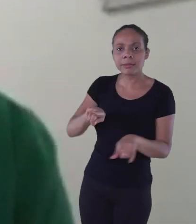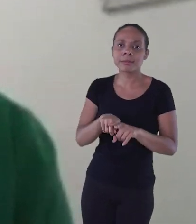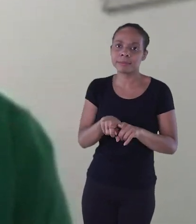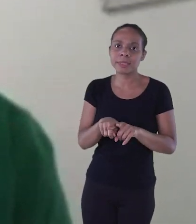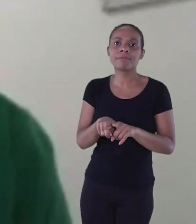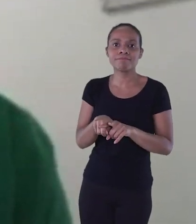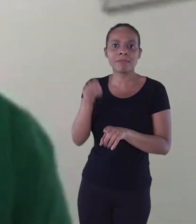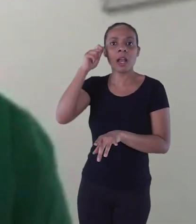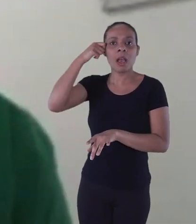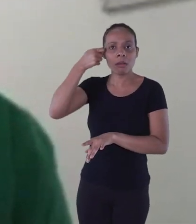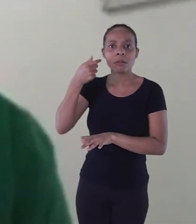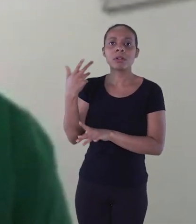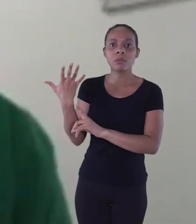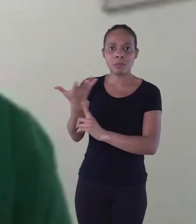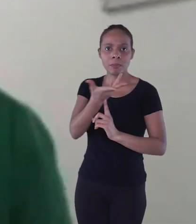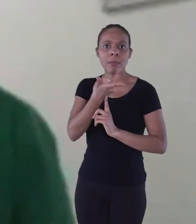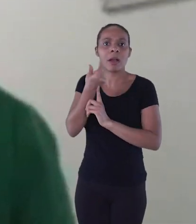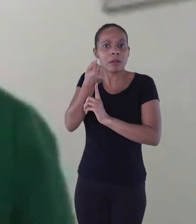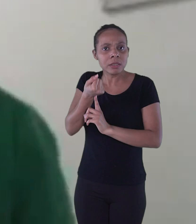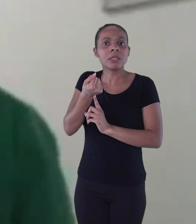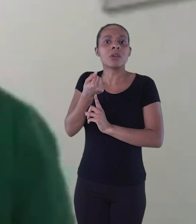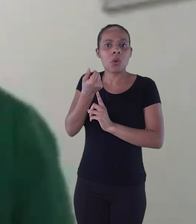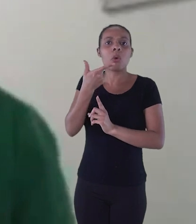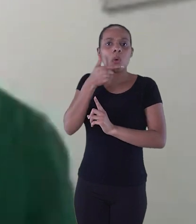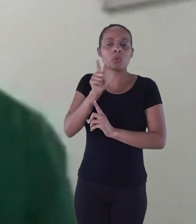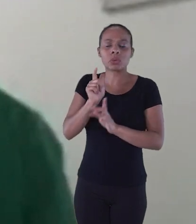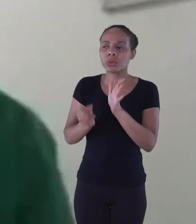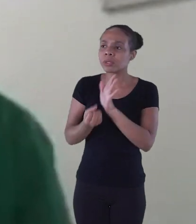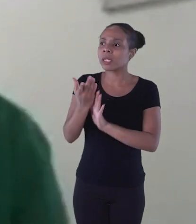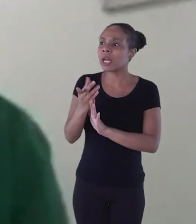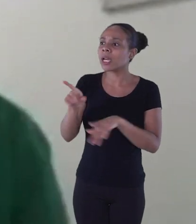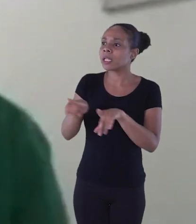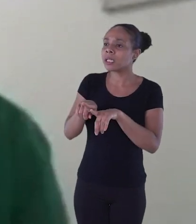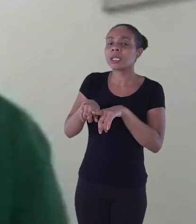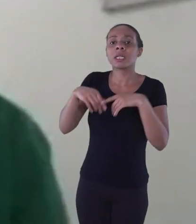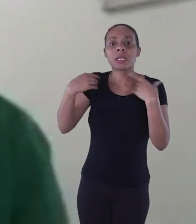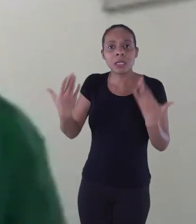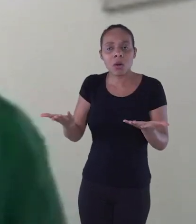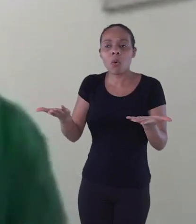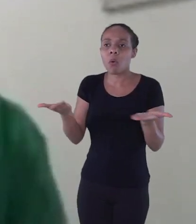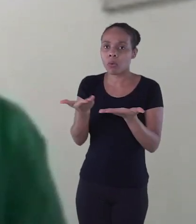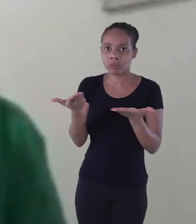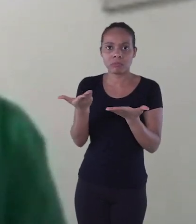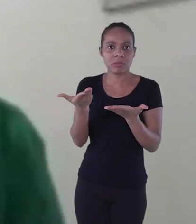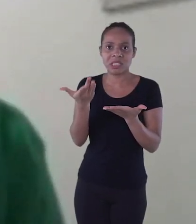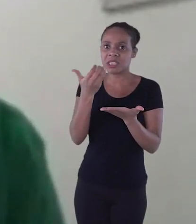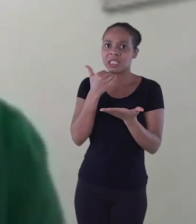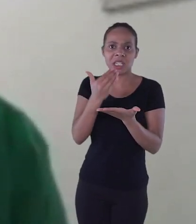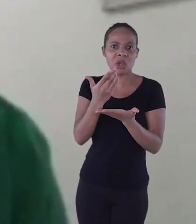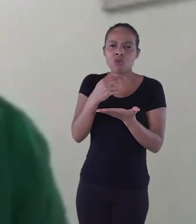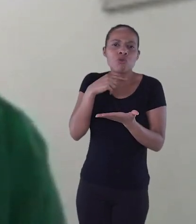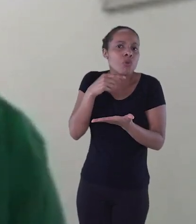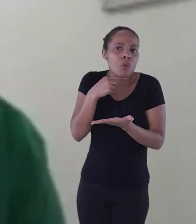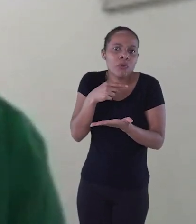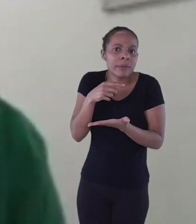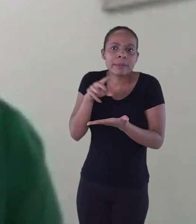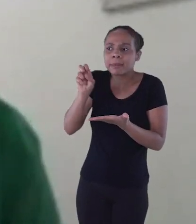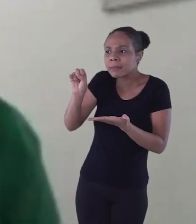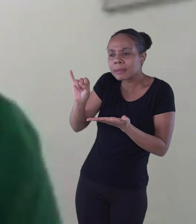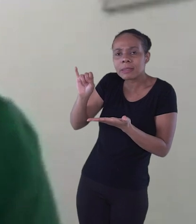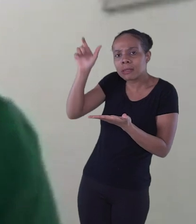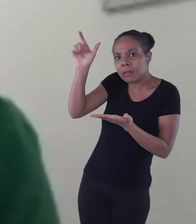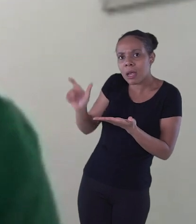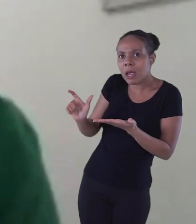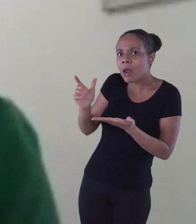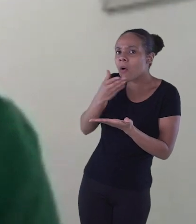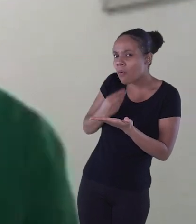racismo duplificado, porque, na verdade, ninguém tem dúvida que ele é negro, ele, não dúvida nenhuma dele, mas durante muito tempo